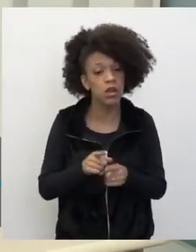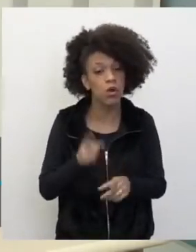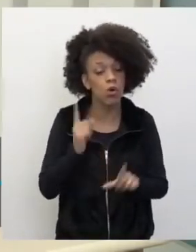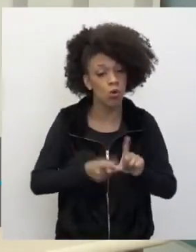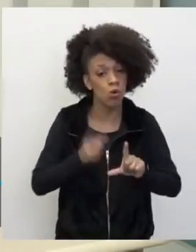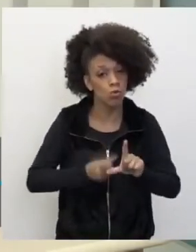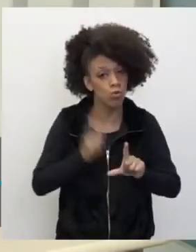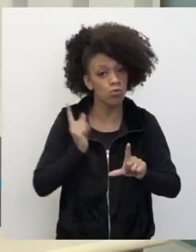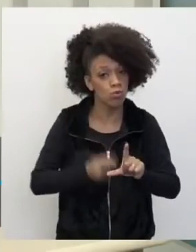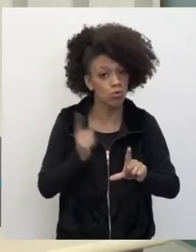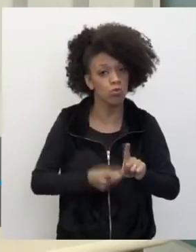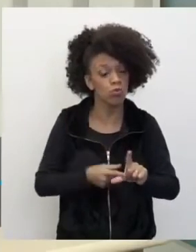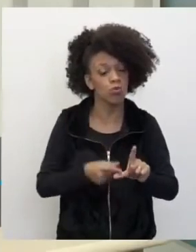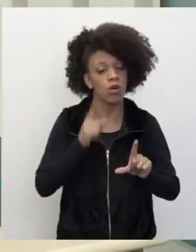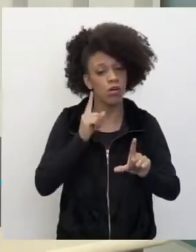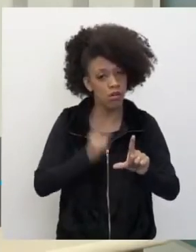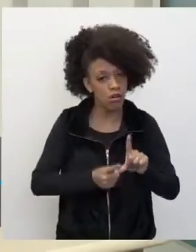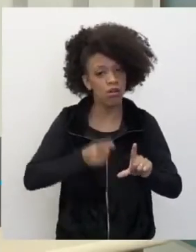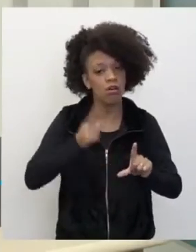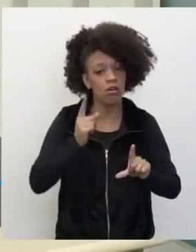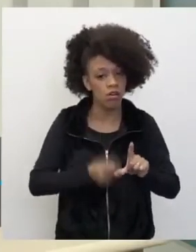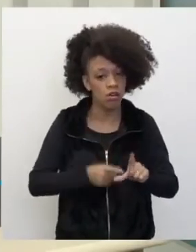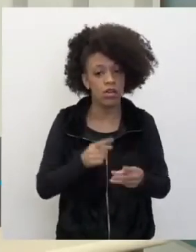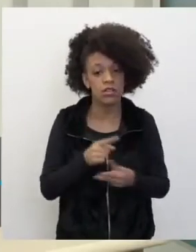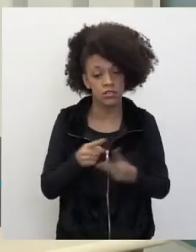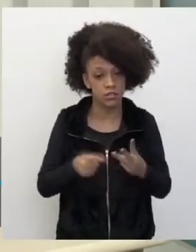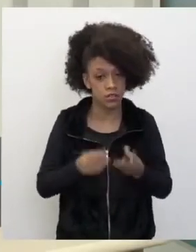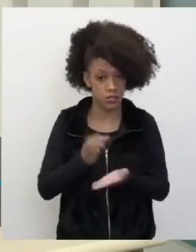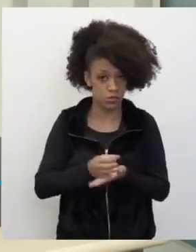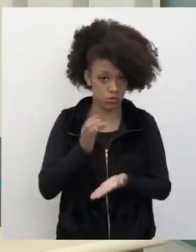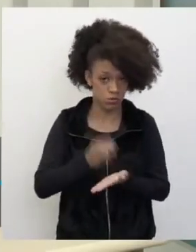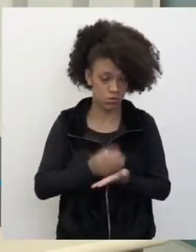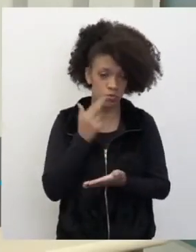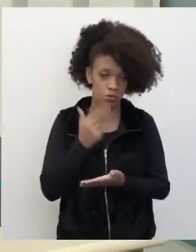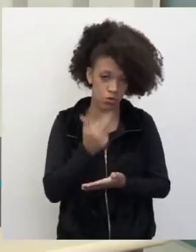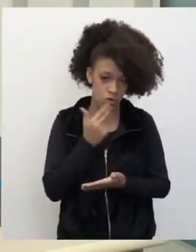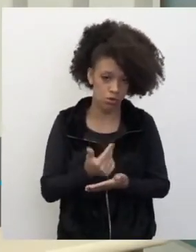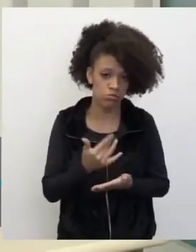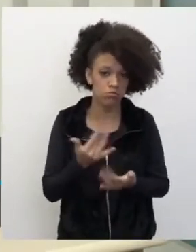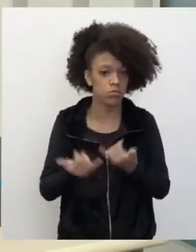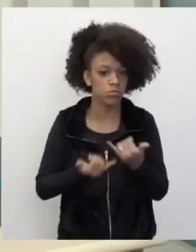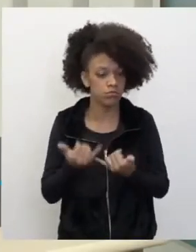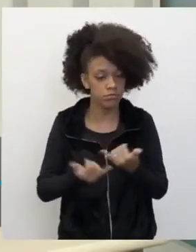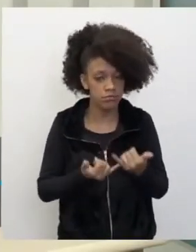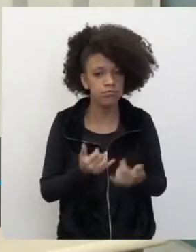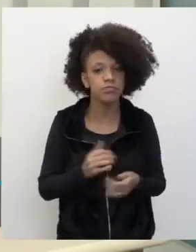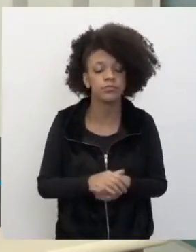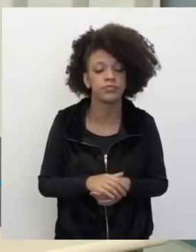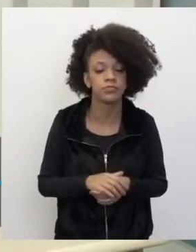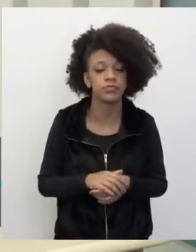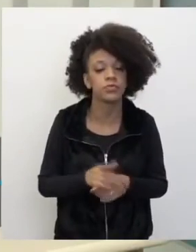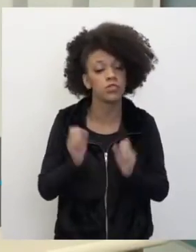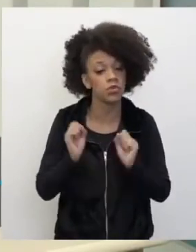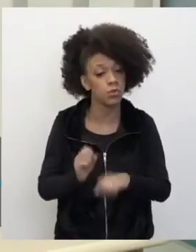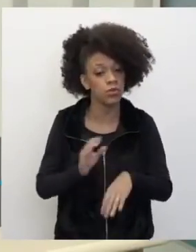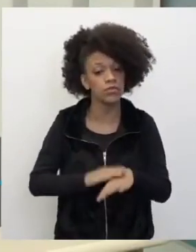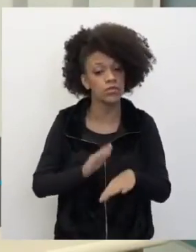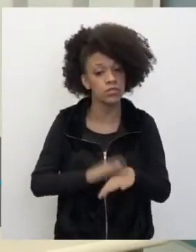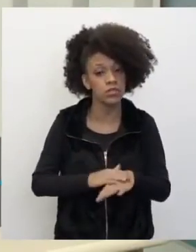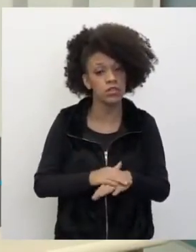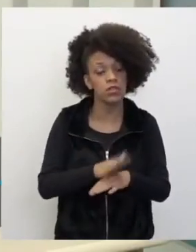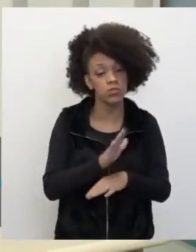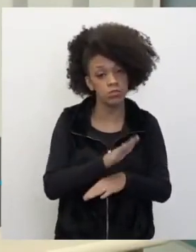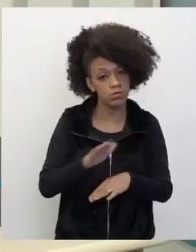mais devagar. Comprei copinhos coloridos para ficar bem divertido, bem dinâmico. E você pode fazer com seus